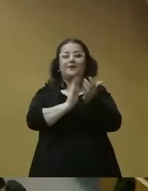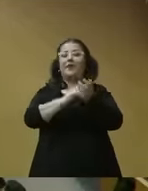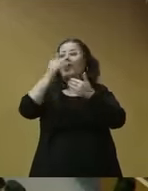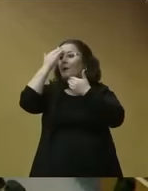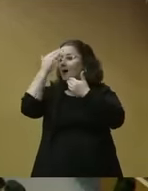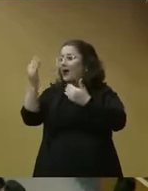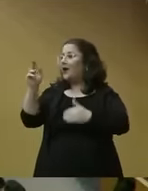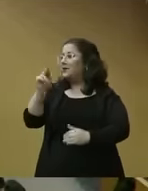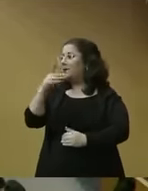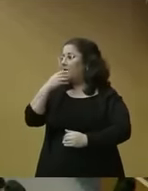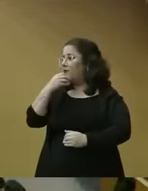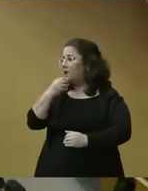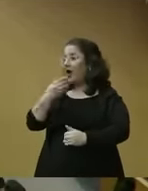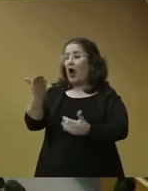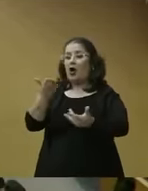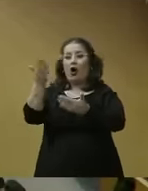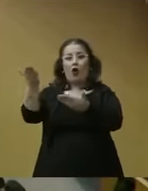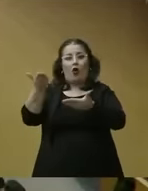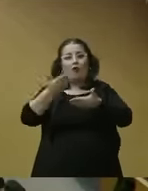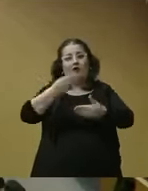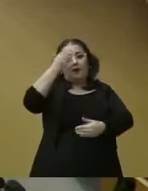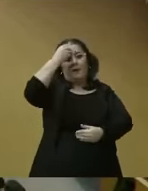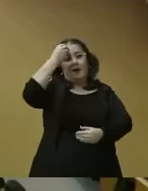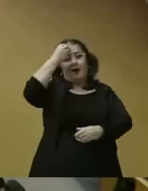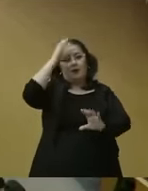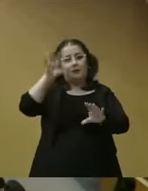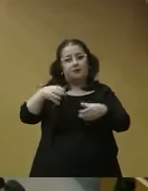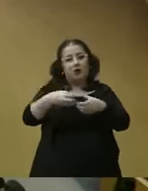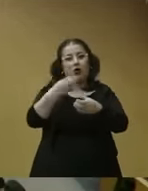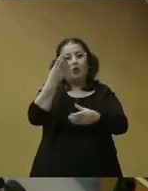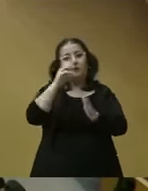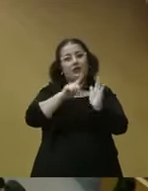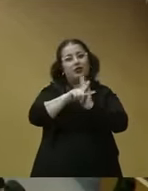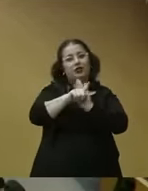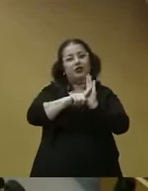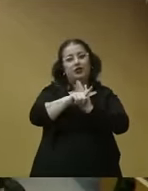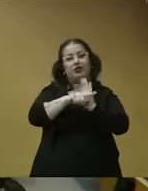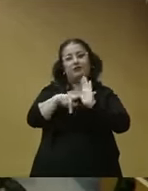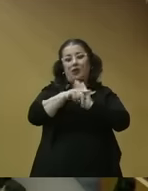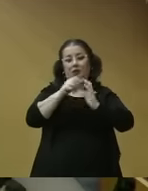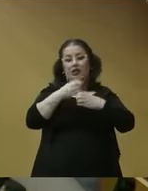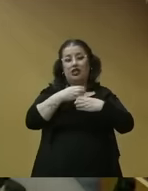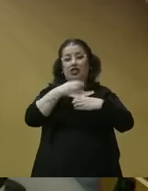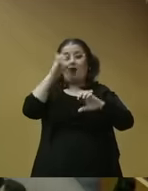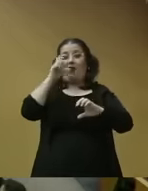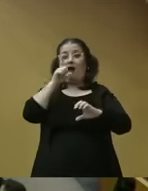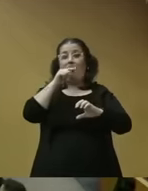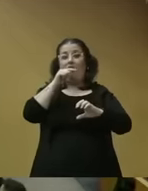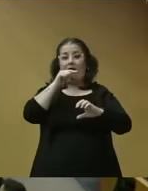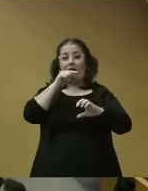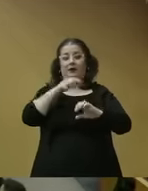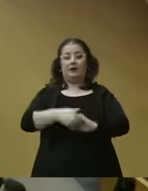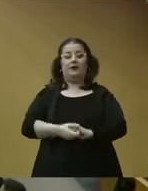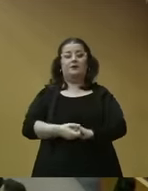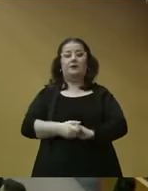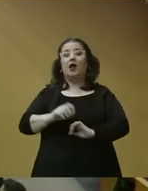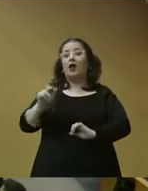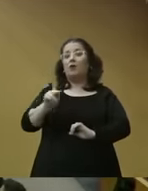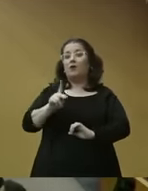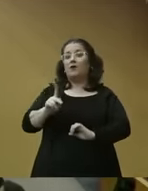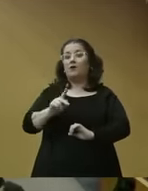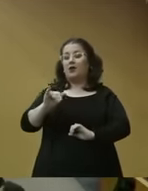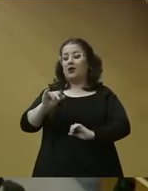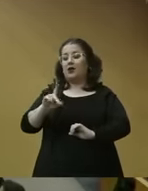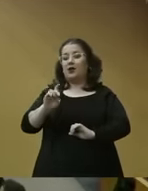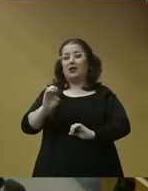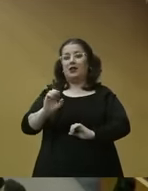Obrigada, professor. Convido o paraninfo da turma de bacharelado em Engenharia Hídrica, professor